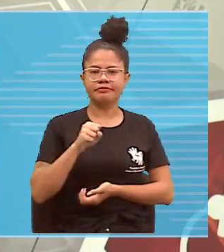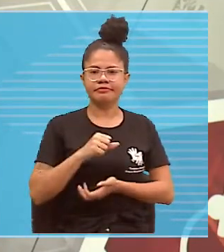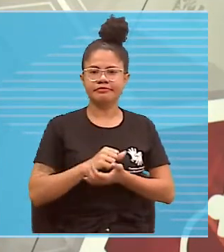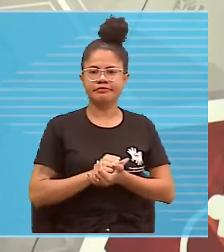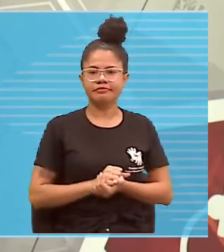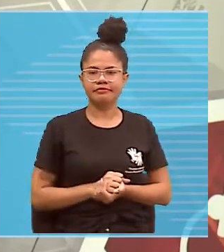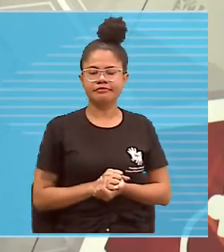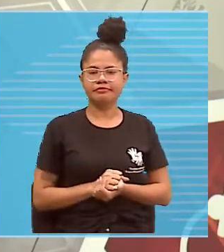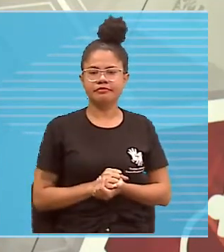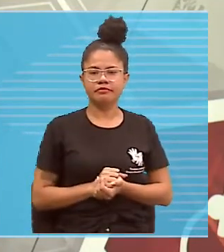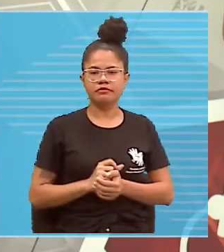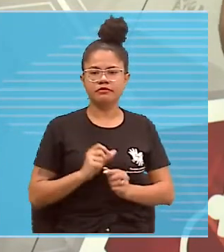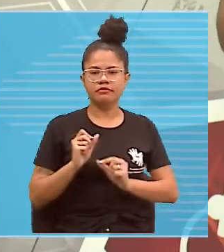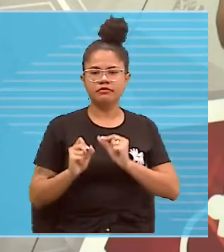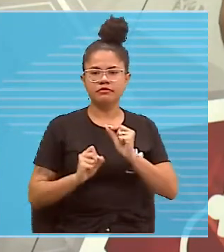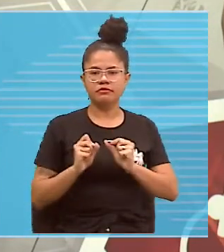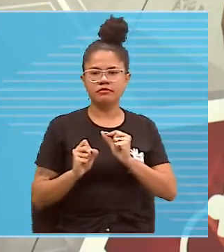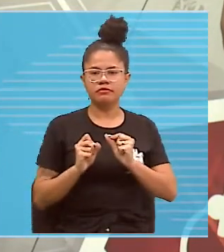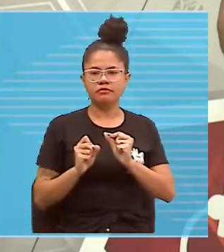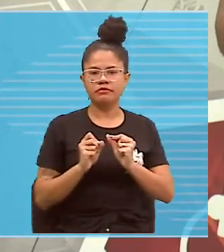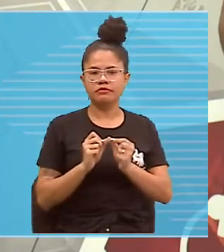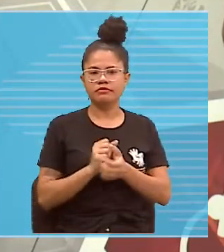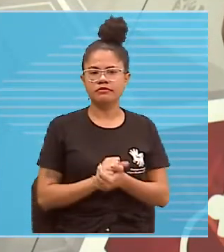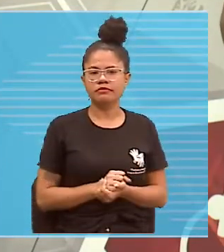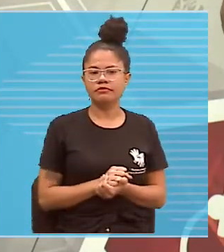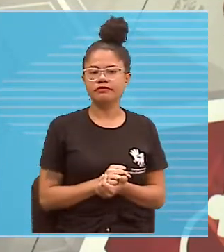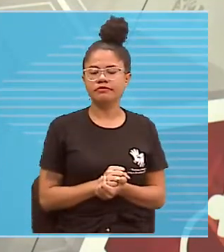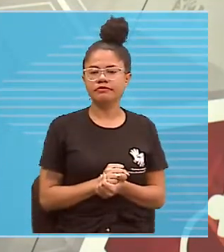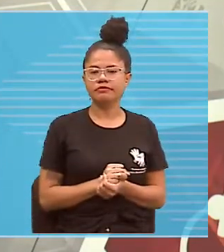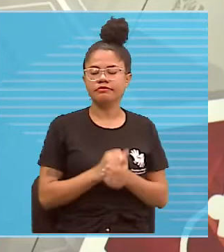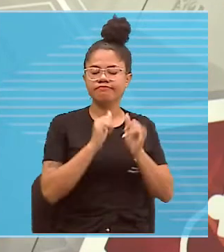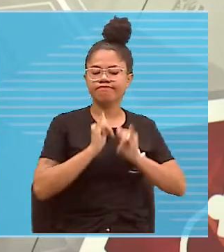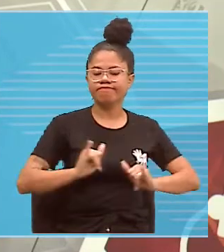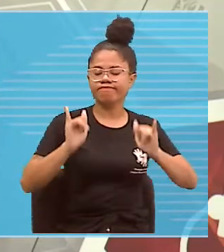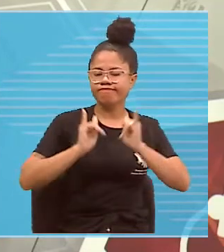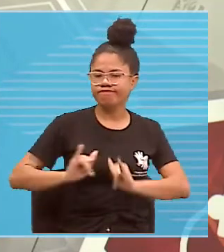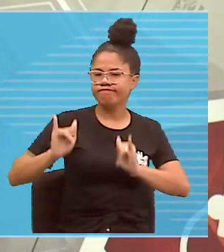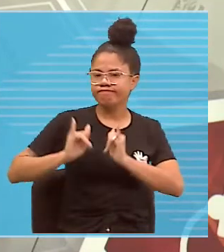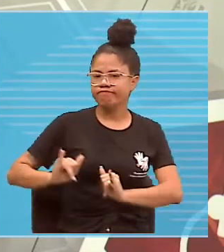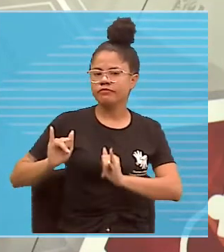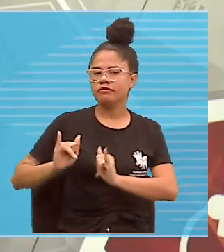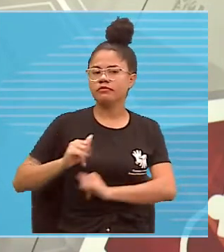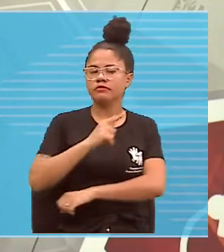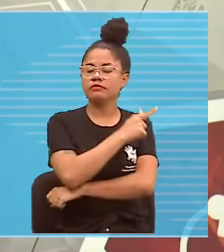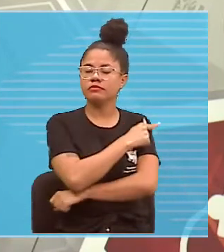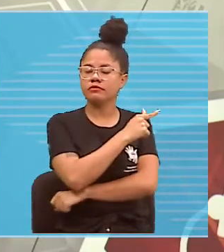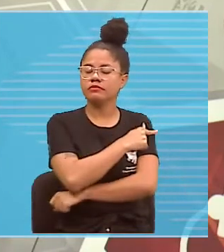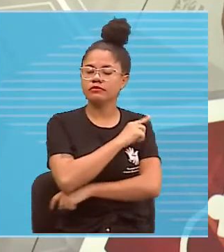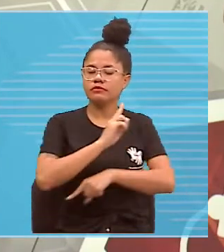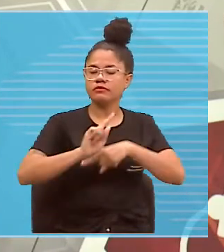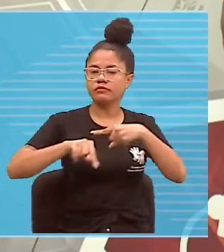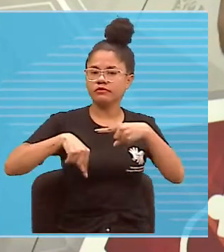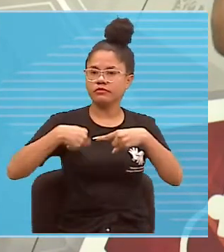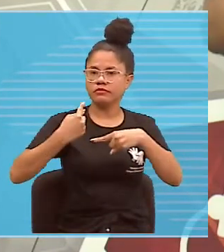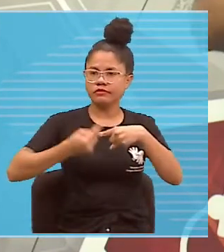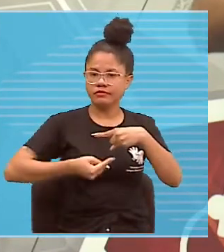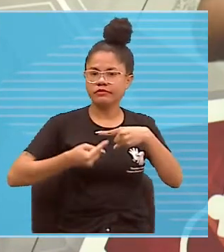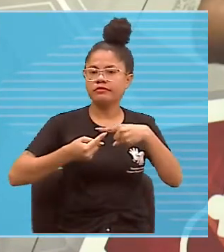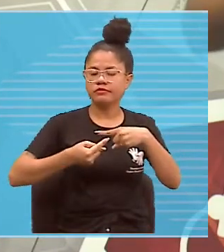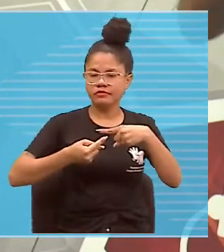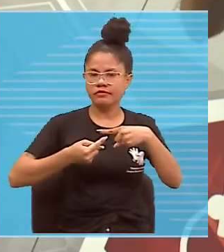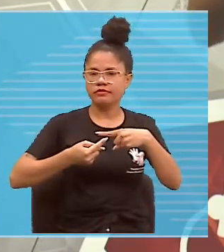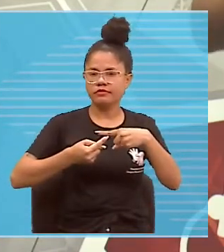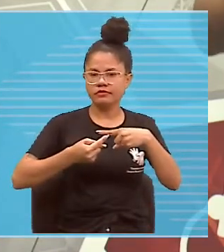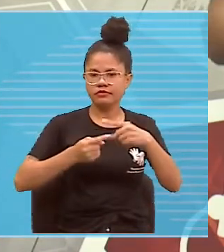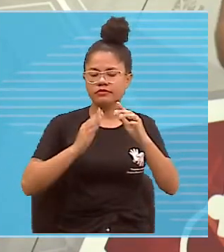com seus colegas, passa para o Grêmio e o Grêmio vai passar para a direção da sua escola para que seja posto um projeto,